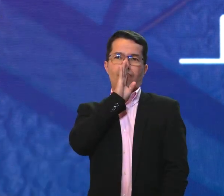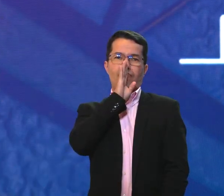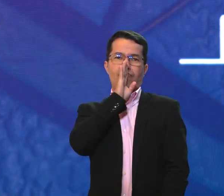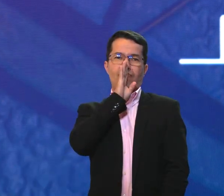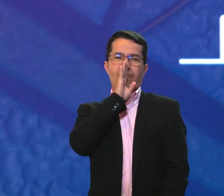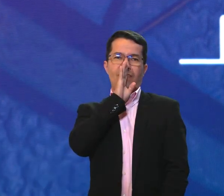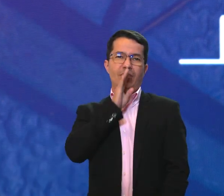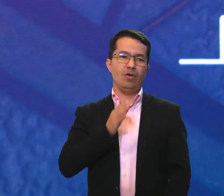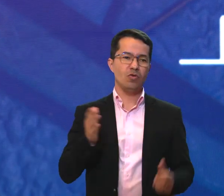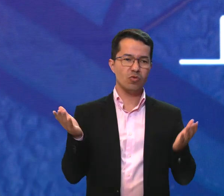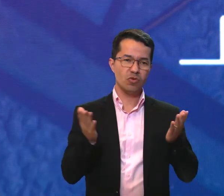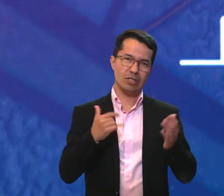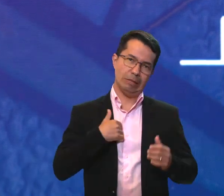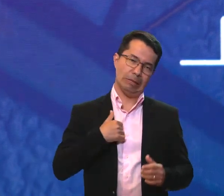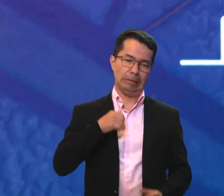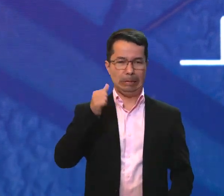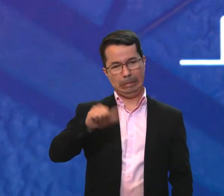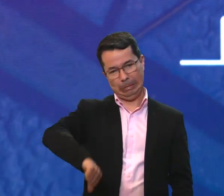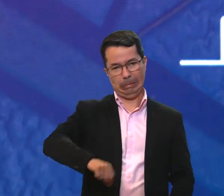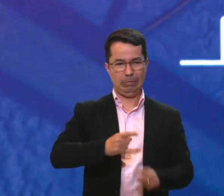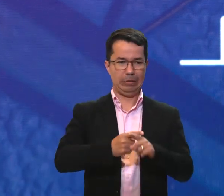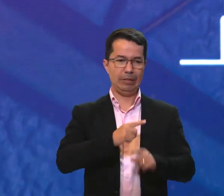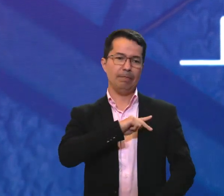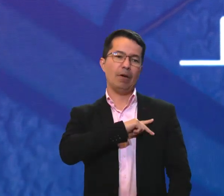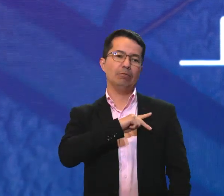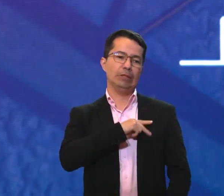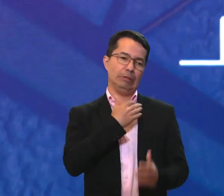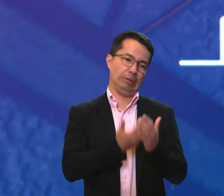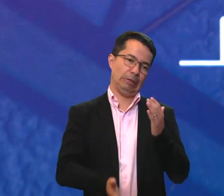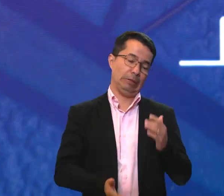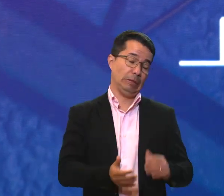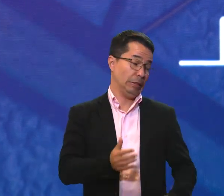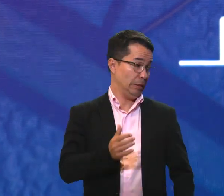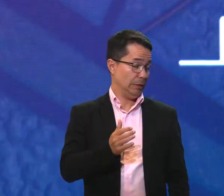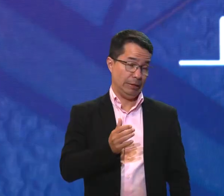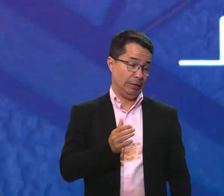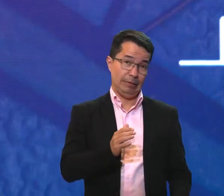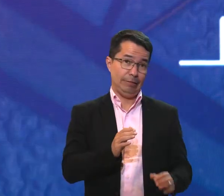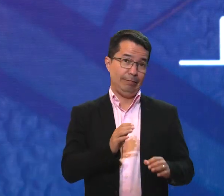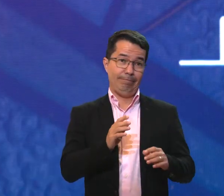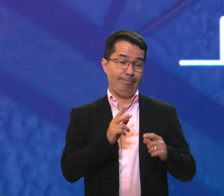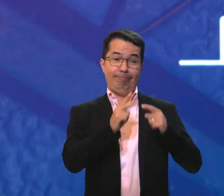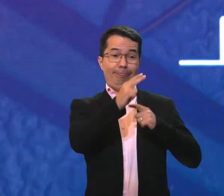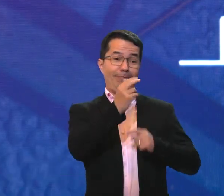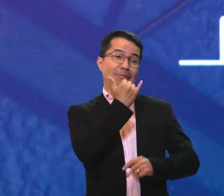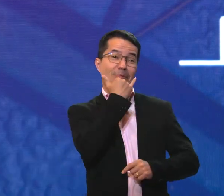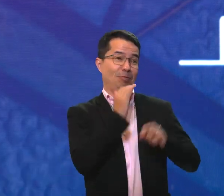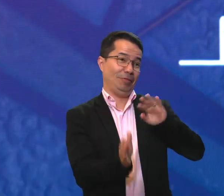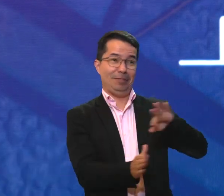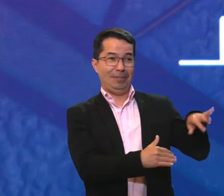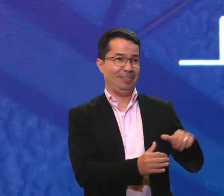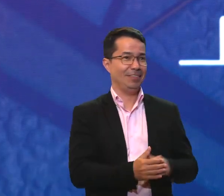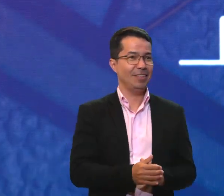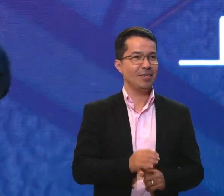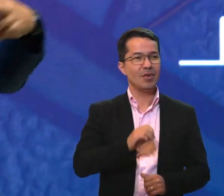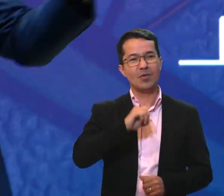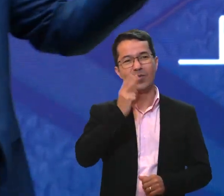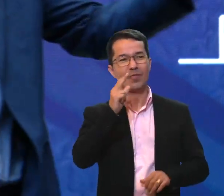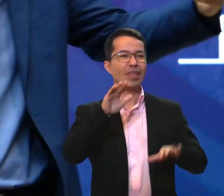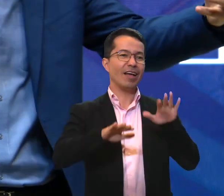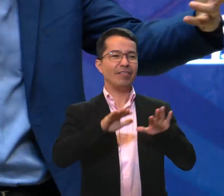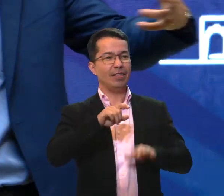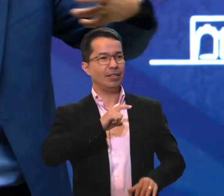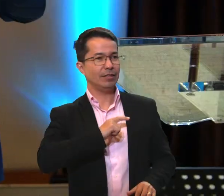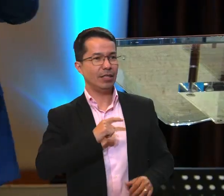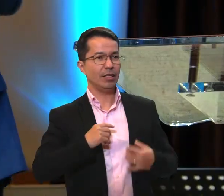mesmo. Ou então veste de preto. São maneiras de expressar luto. Quando